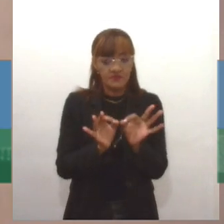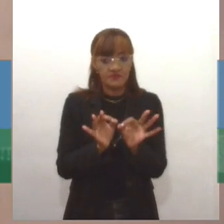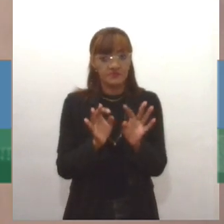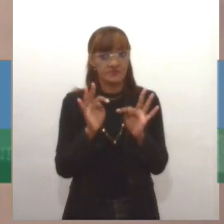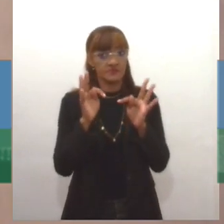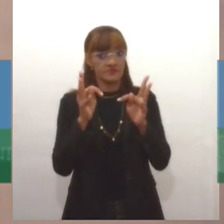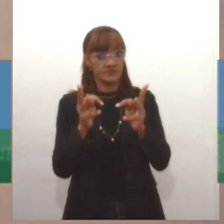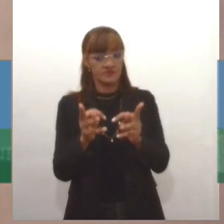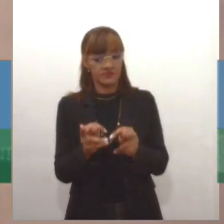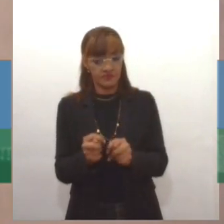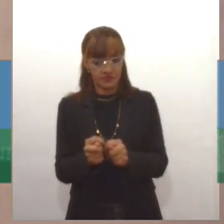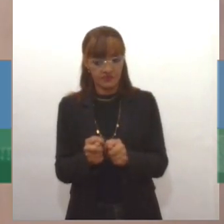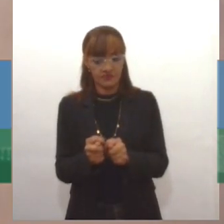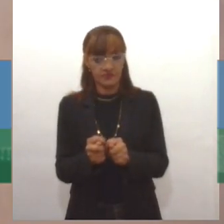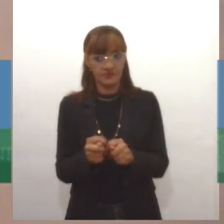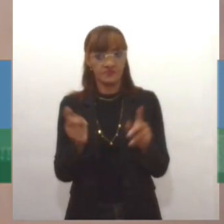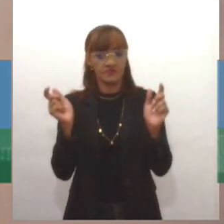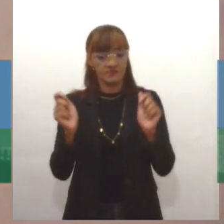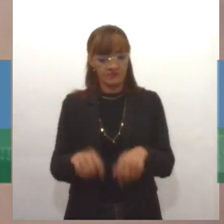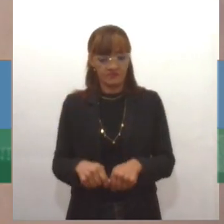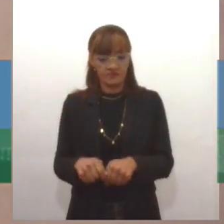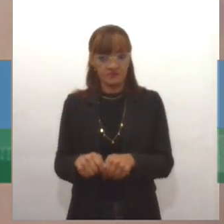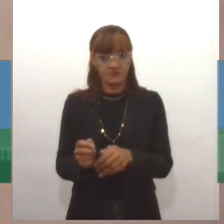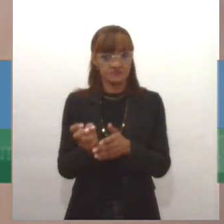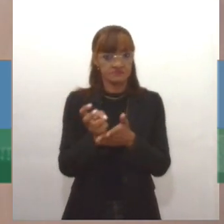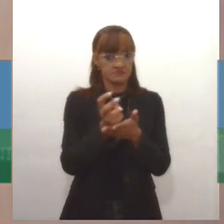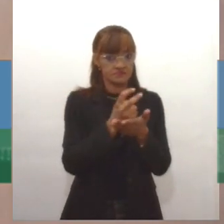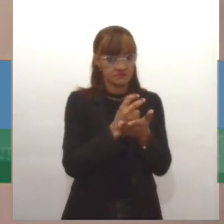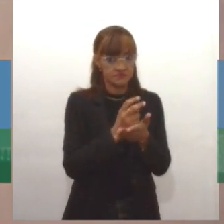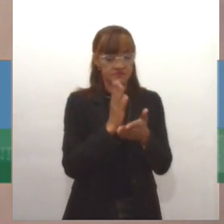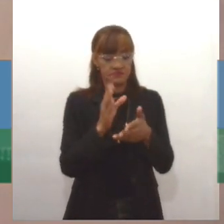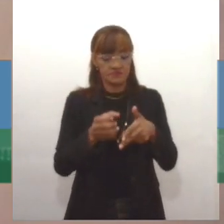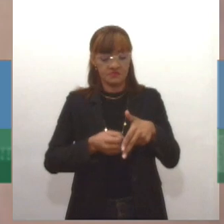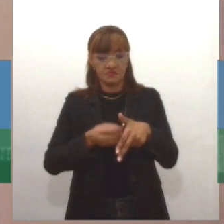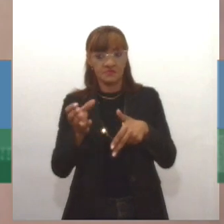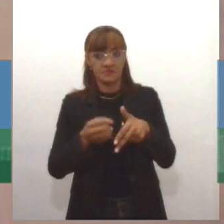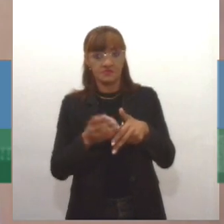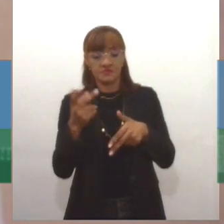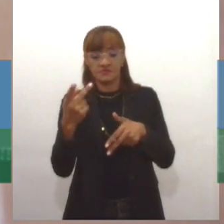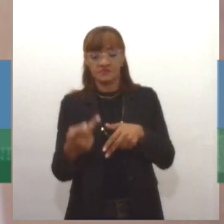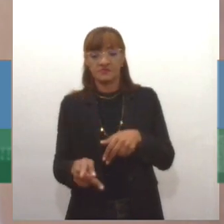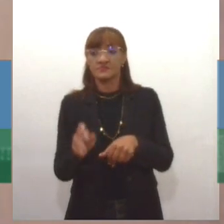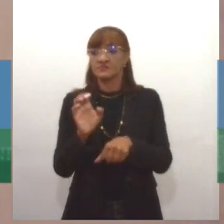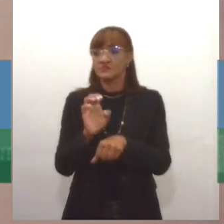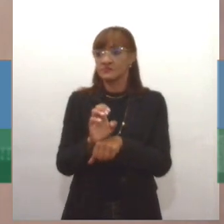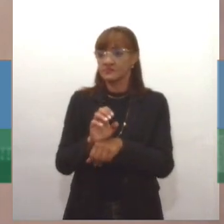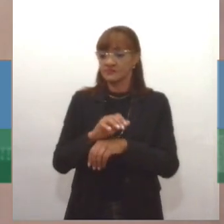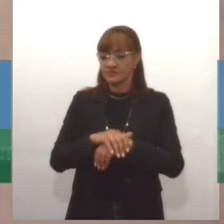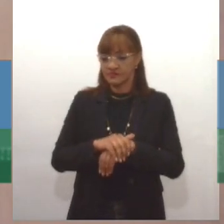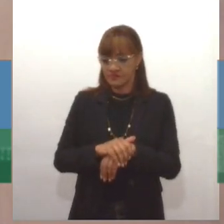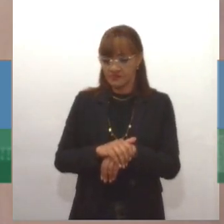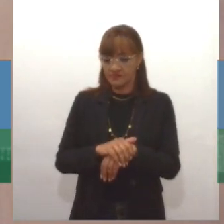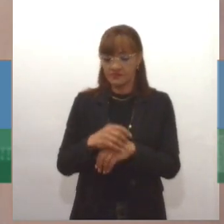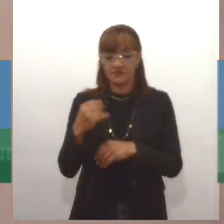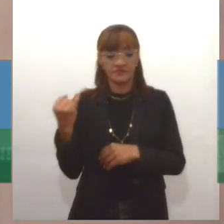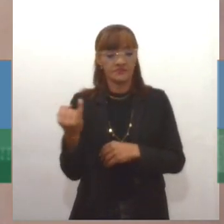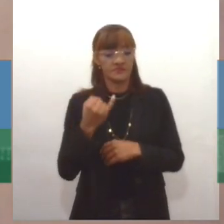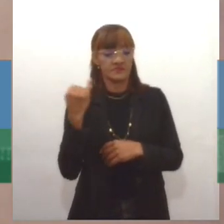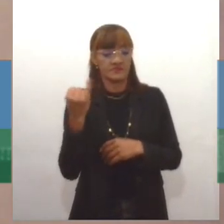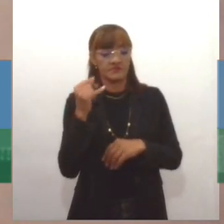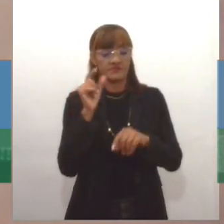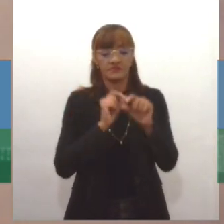sejam capazes de suportar os gastos do Estado. E um desses gastos importantes é a despesa de